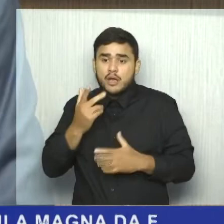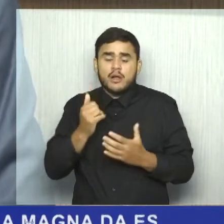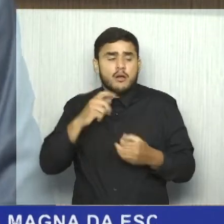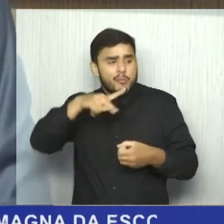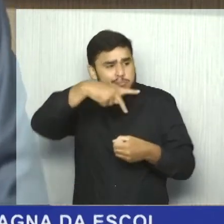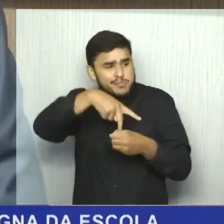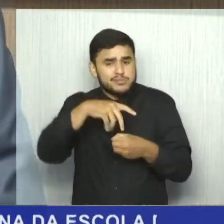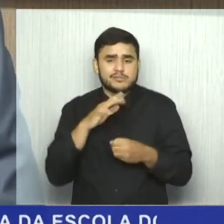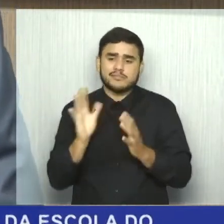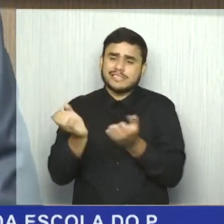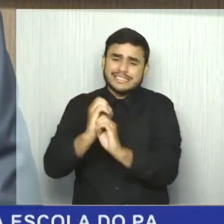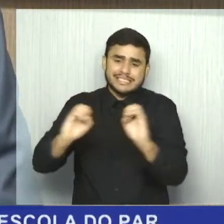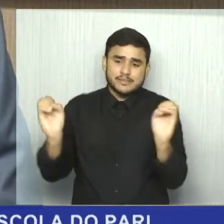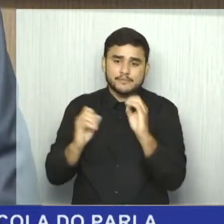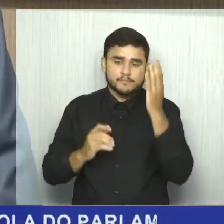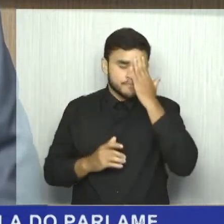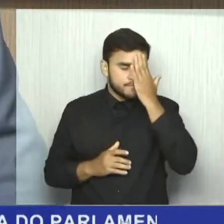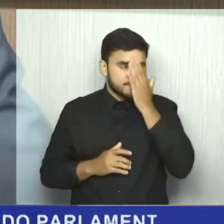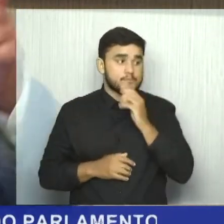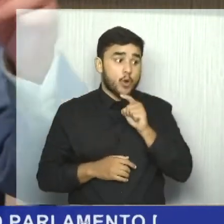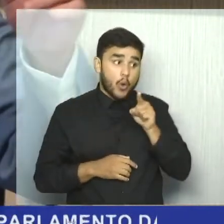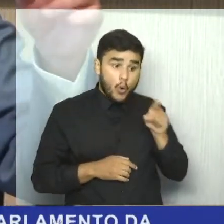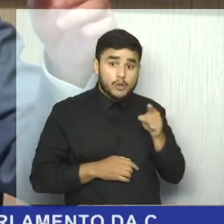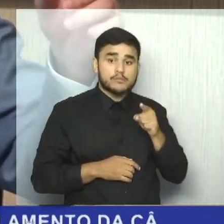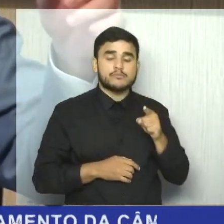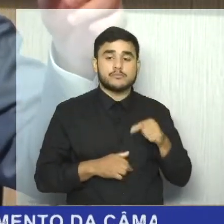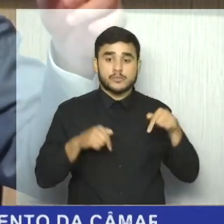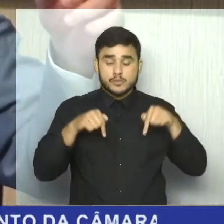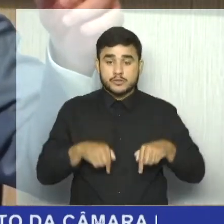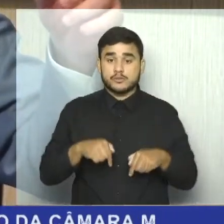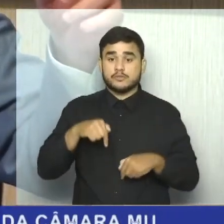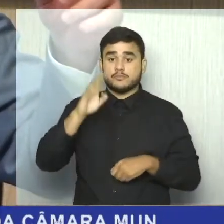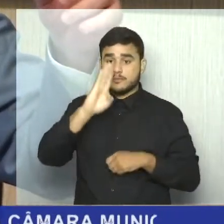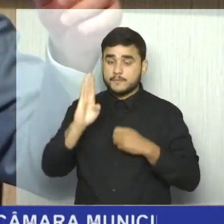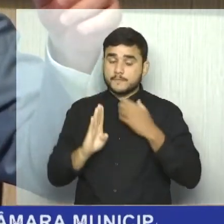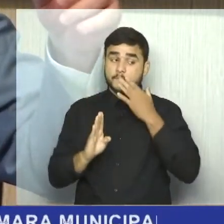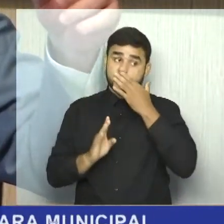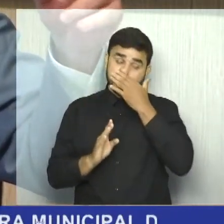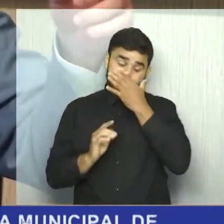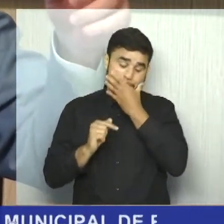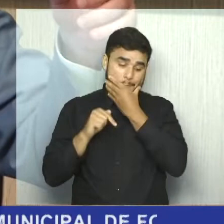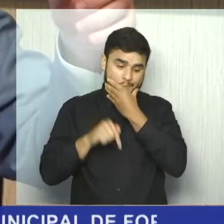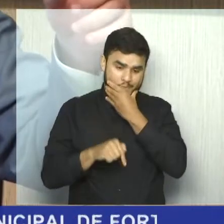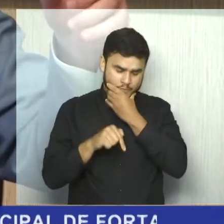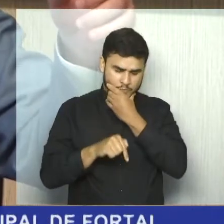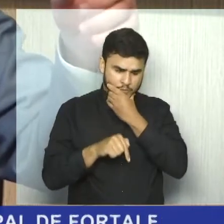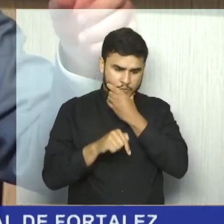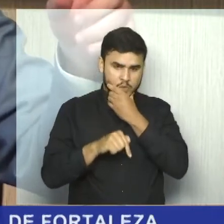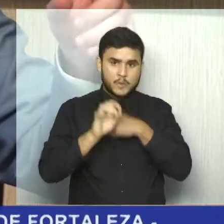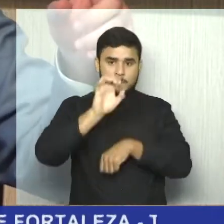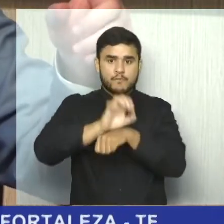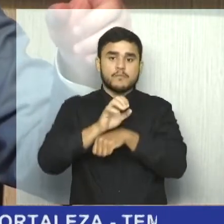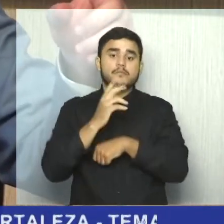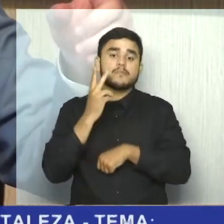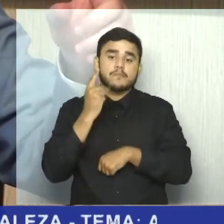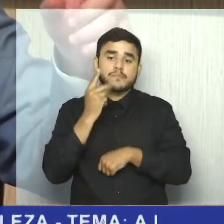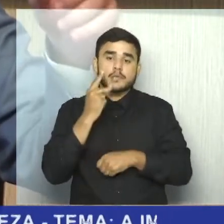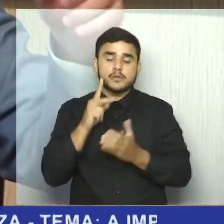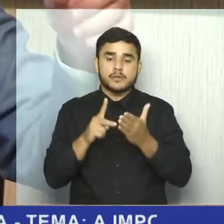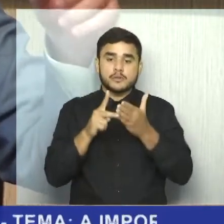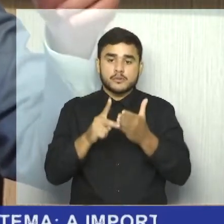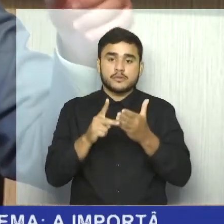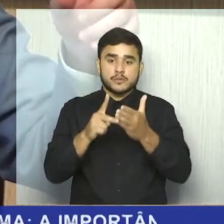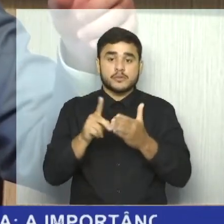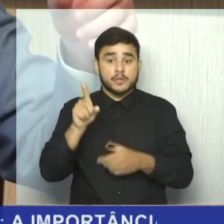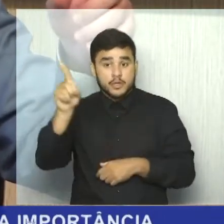na contramão. Deixa eu só para dizer para vocês, nós estamos desenvolvendo o polo de energia aqui no PECEM, que é o polo